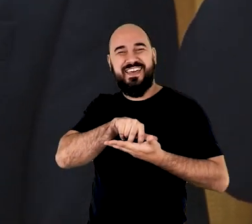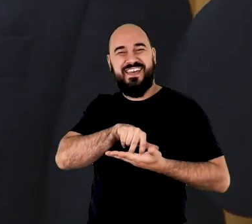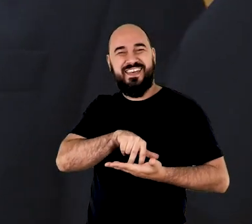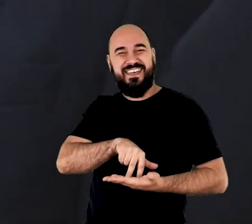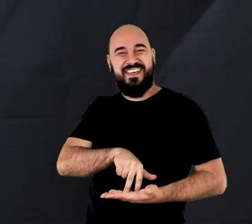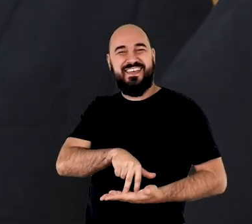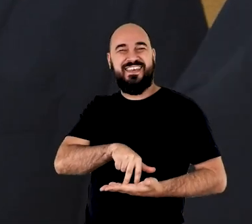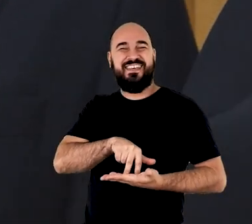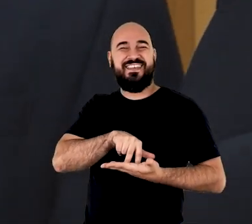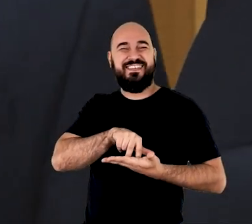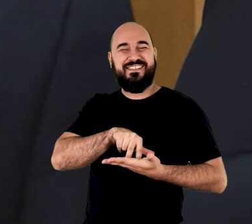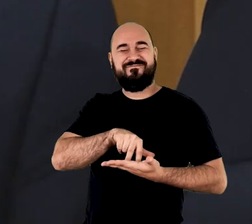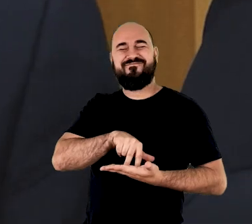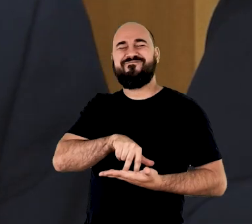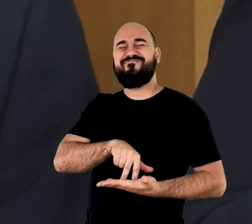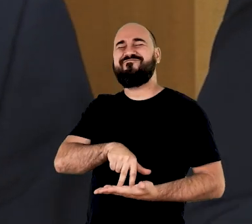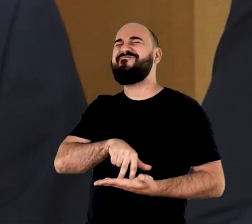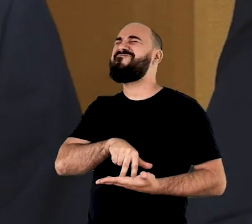sustém.